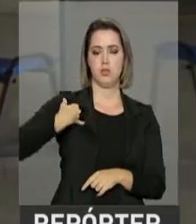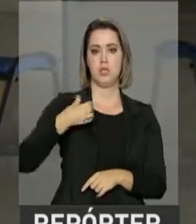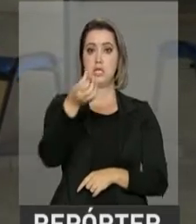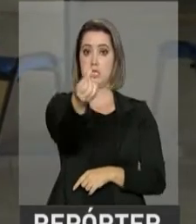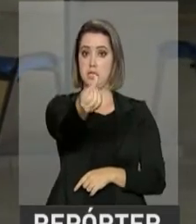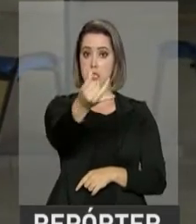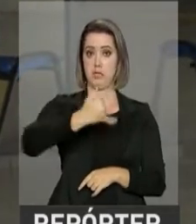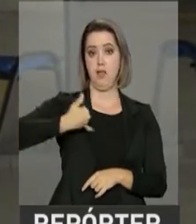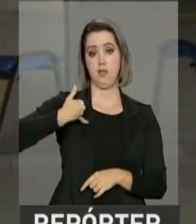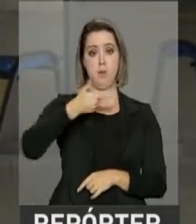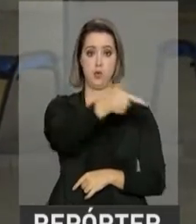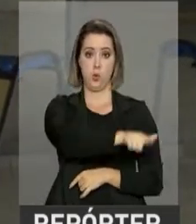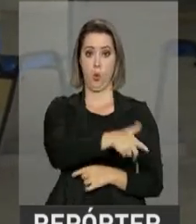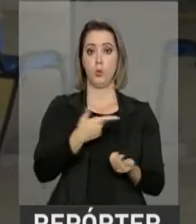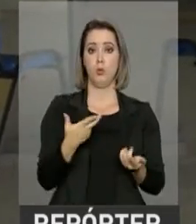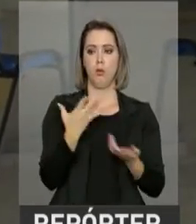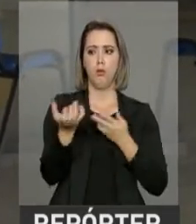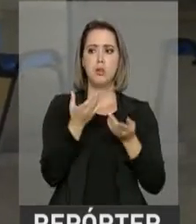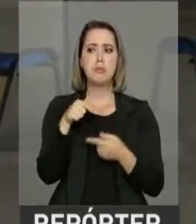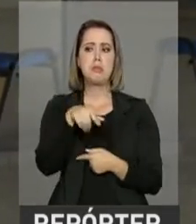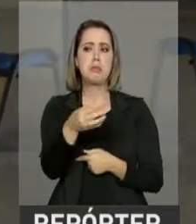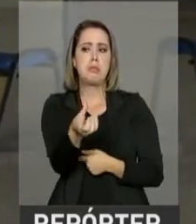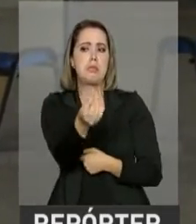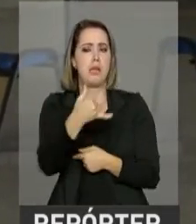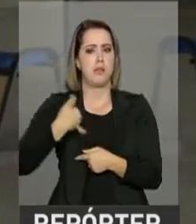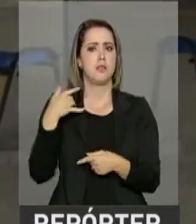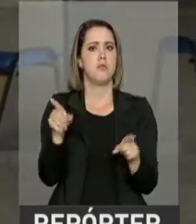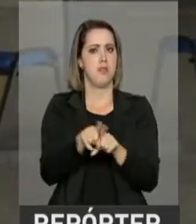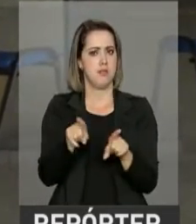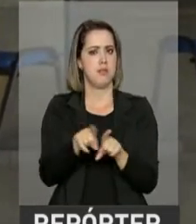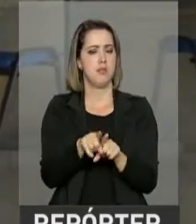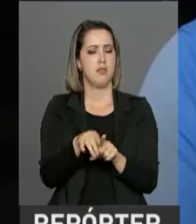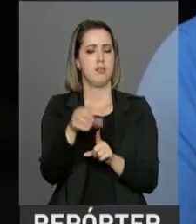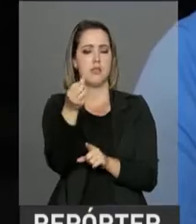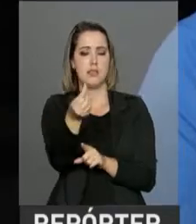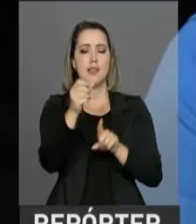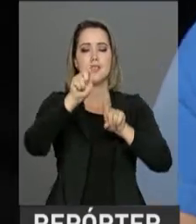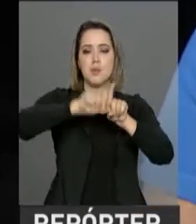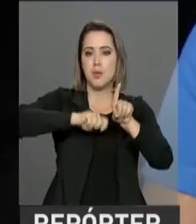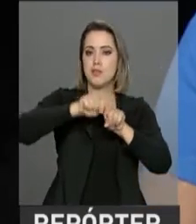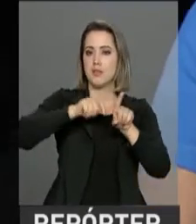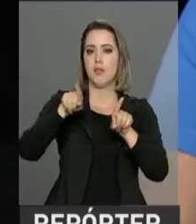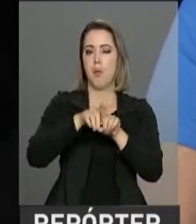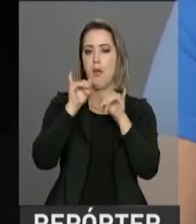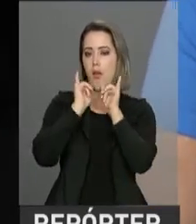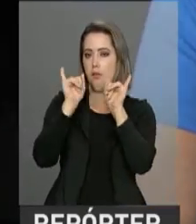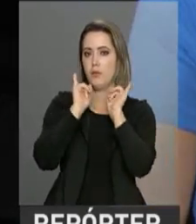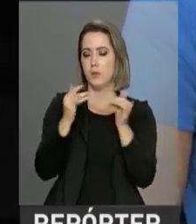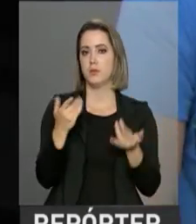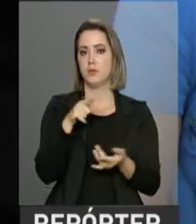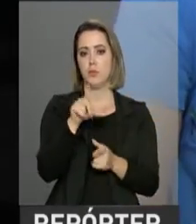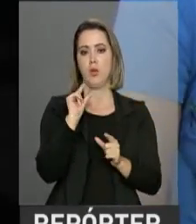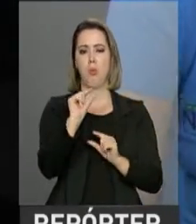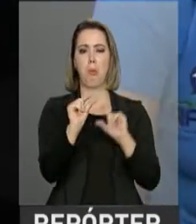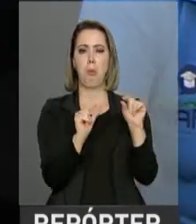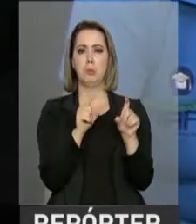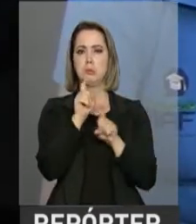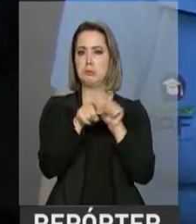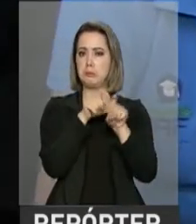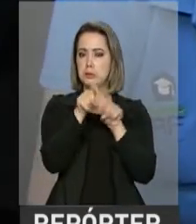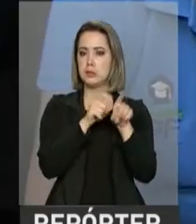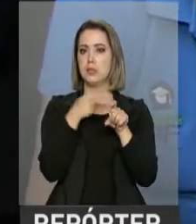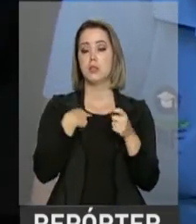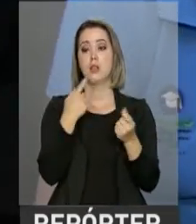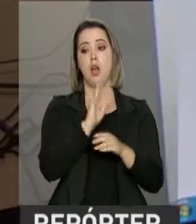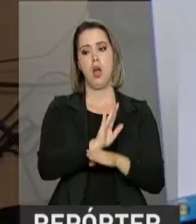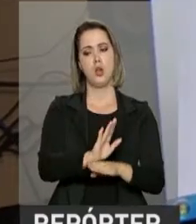6 meses. Eu queria saber se esse bebê de 6 meses também entra na declaração. Com pouco conhecimento de informática, a ajuda